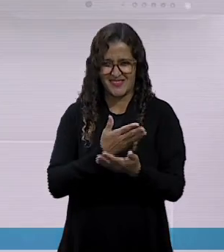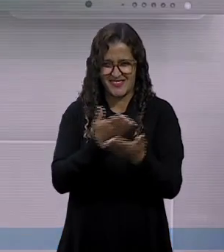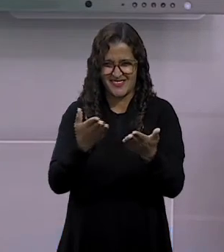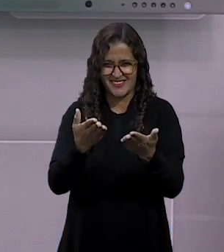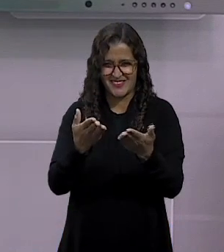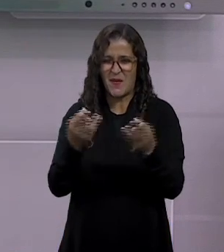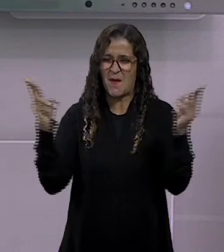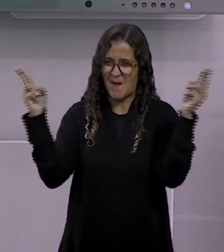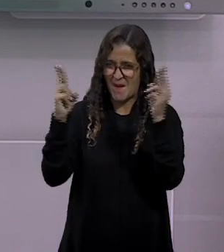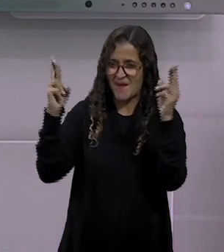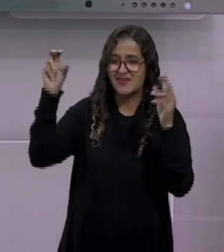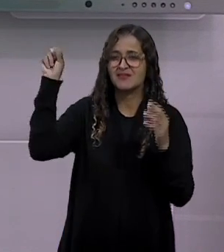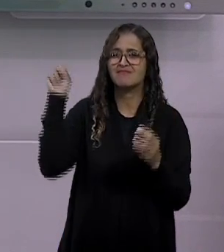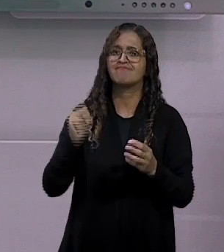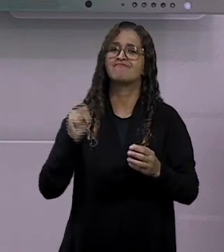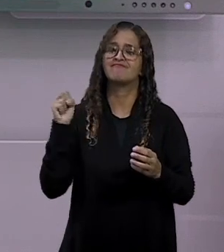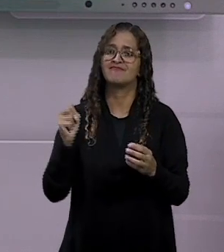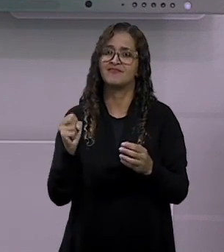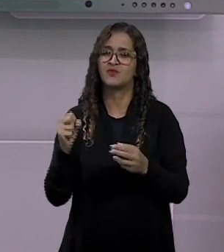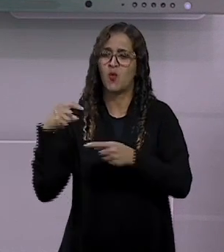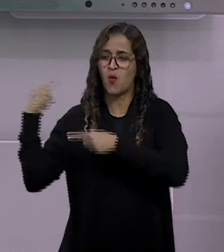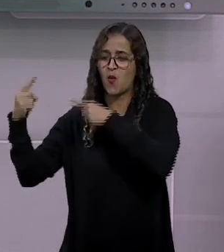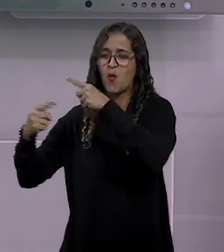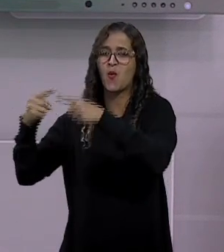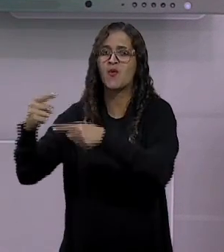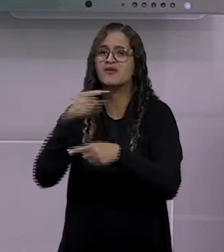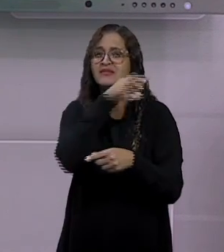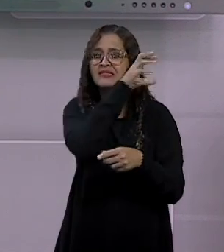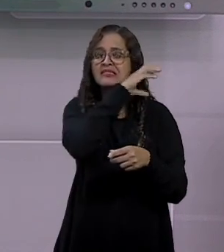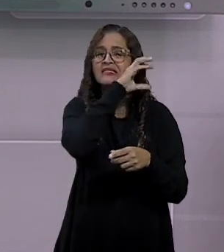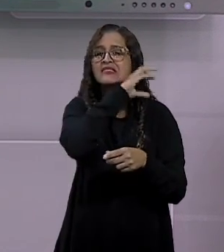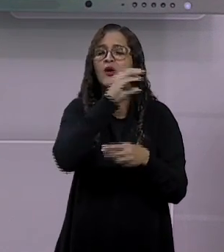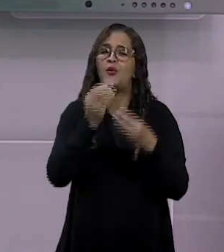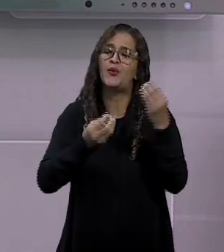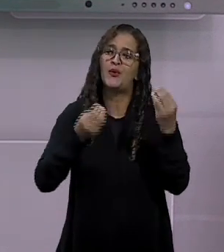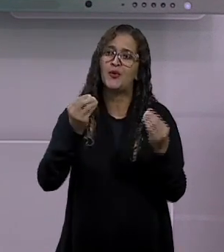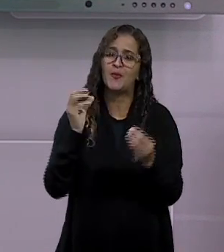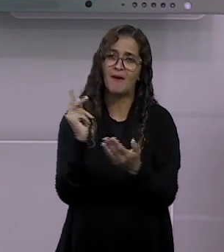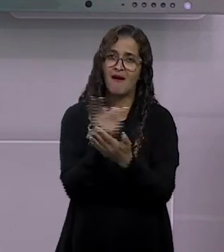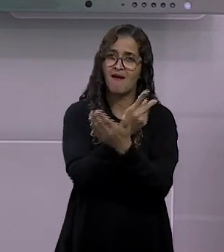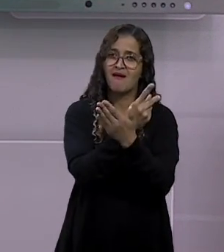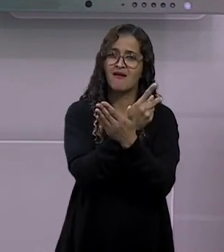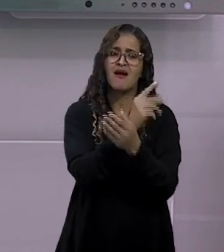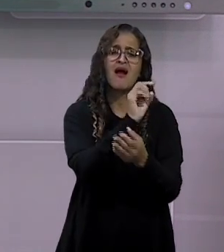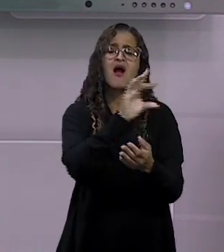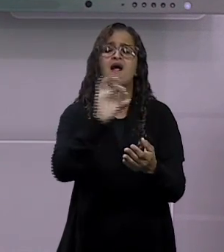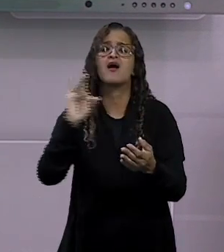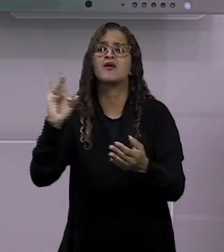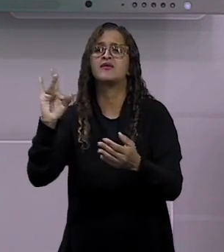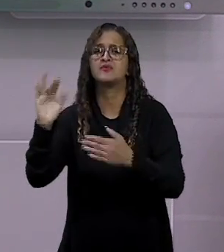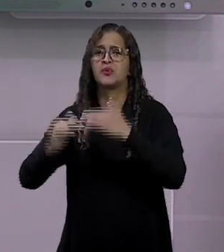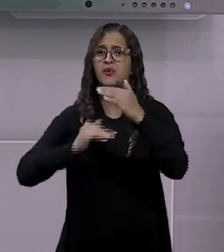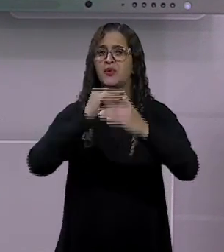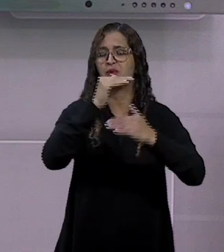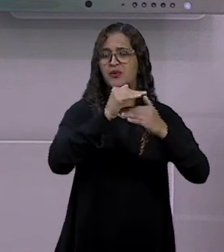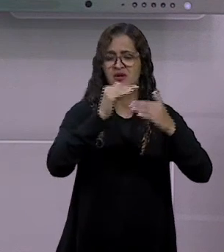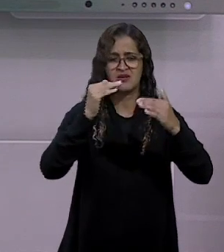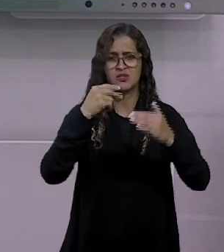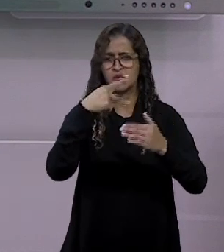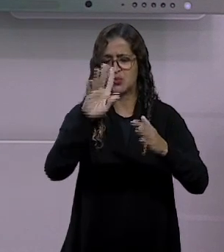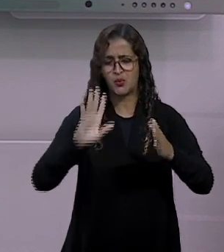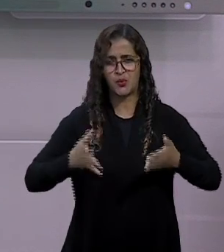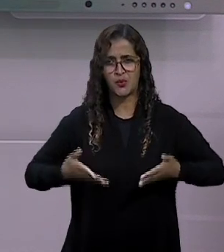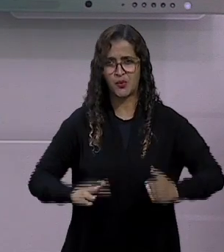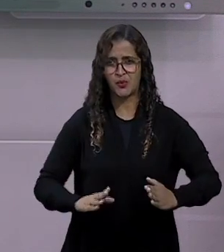para compreender um pouco sobre a reprodução dos animais, como que funciona, como cada um se desenvolve, o nascimento, o tempo, né,